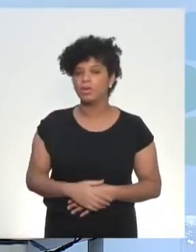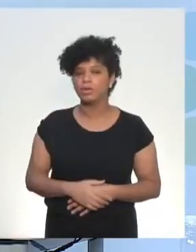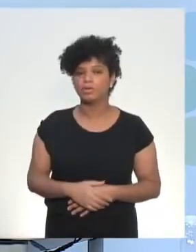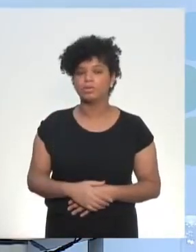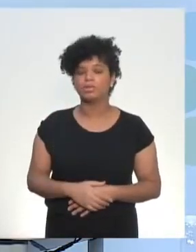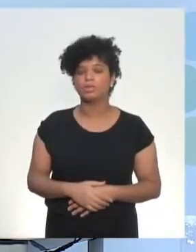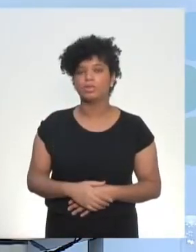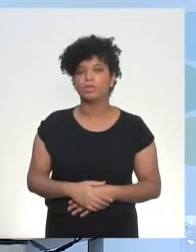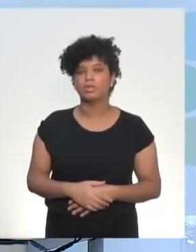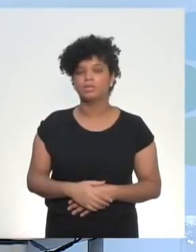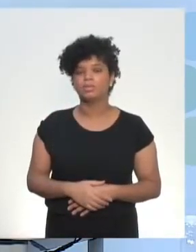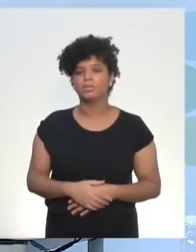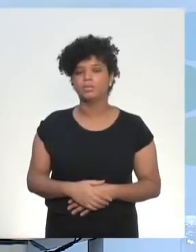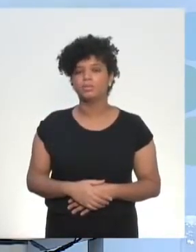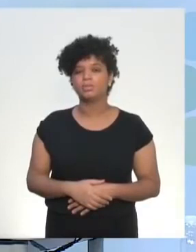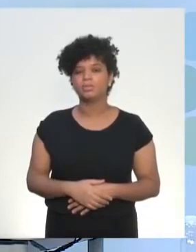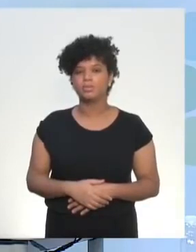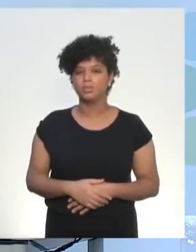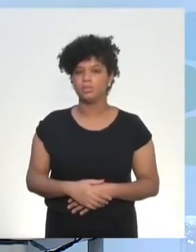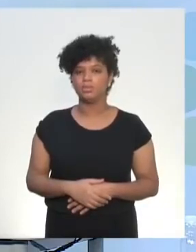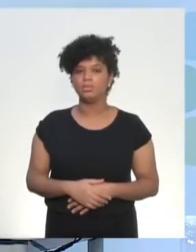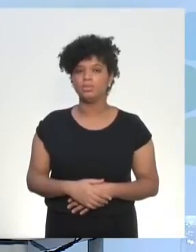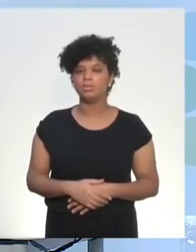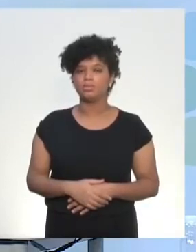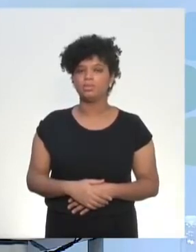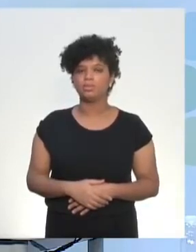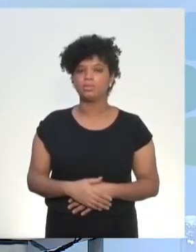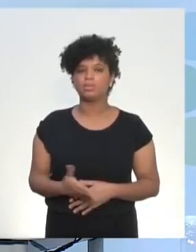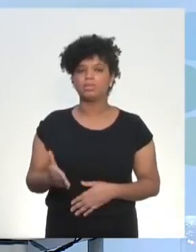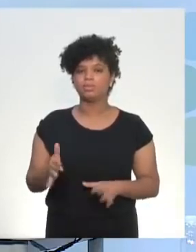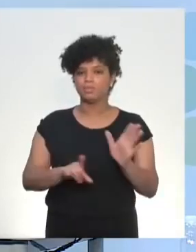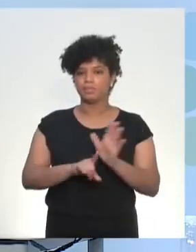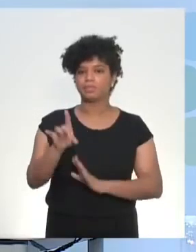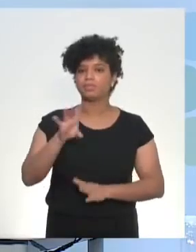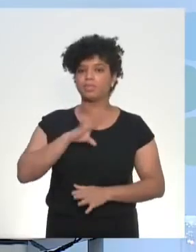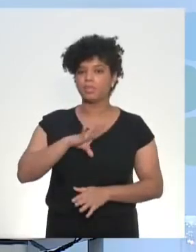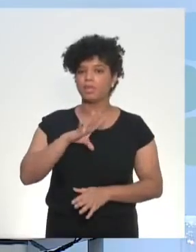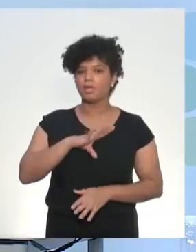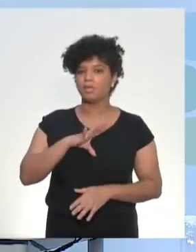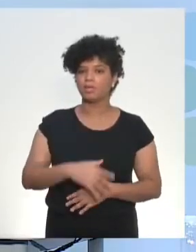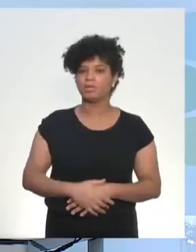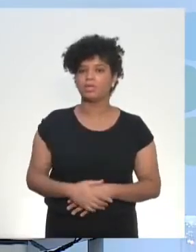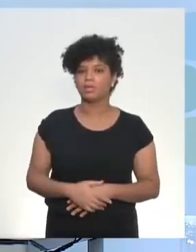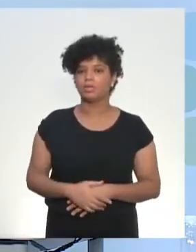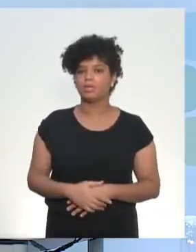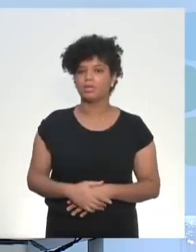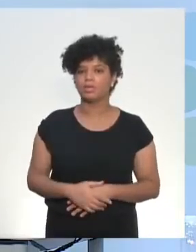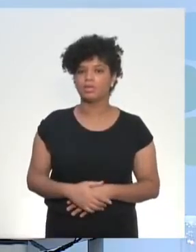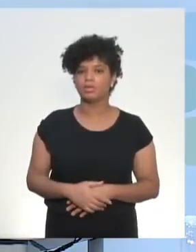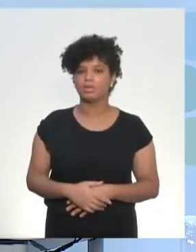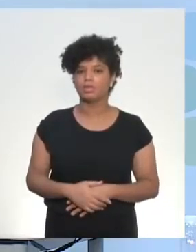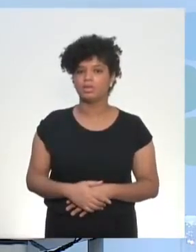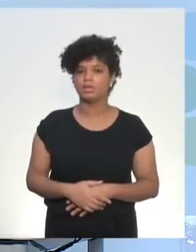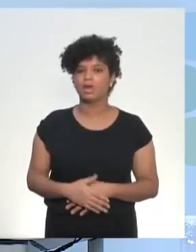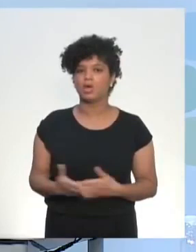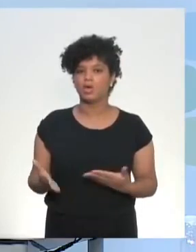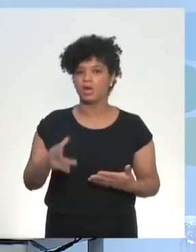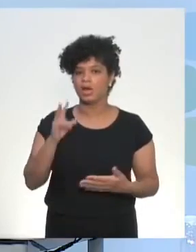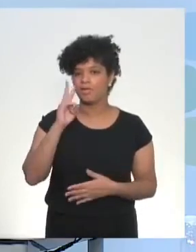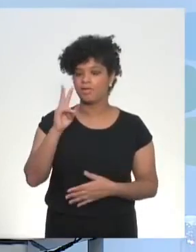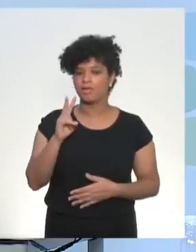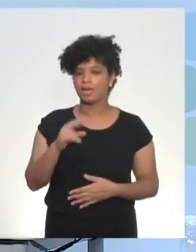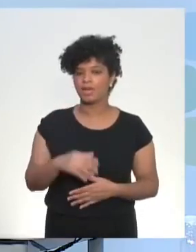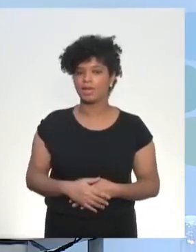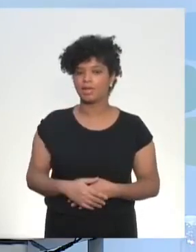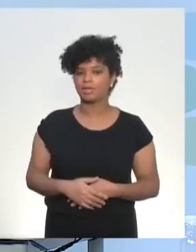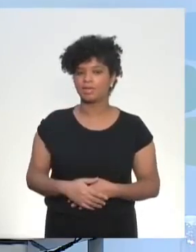né, que é a questão está em português, né, mas aqui vai ficar meio chato, vamos deixar aqui